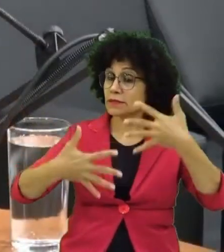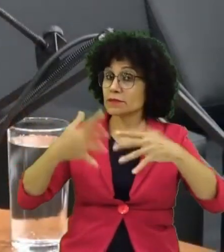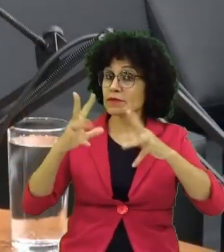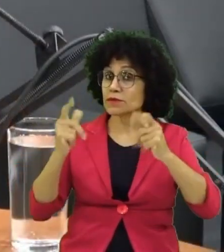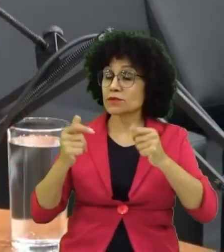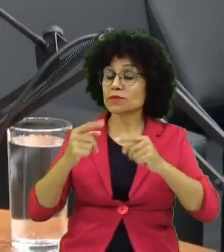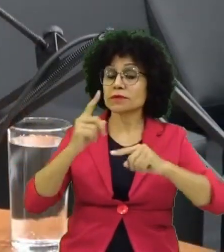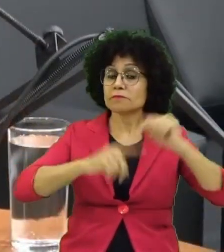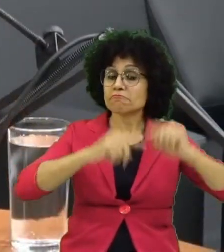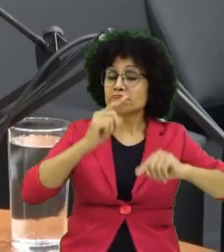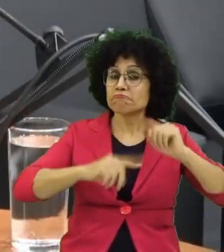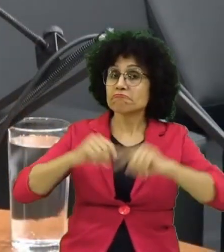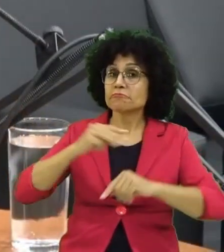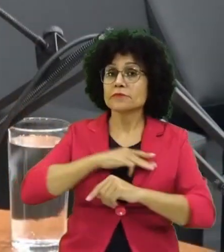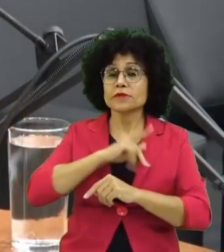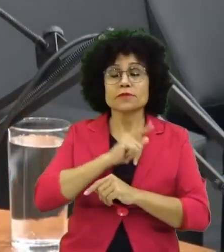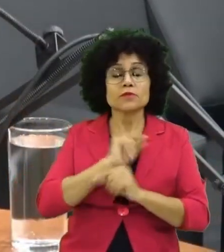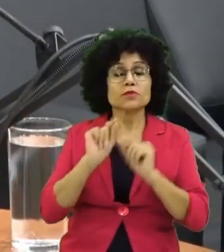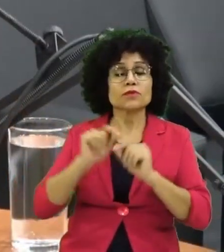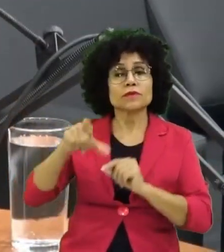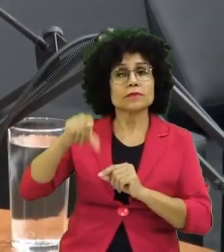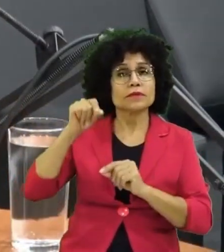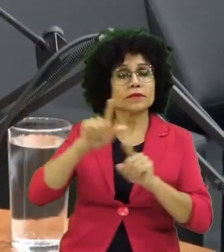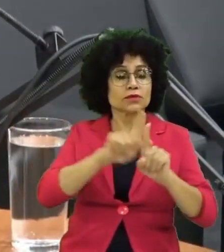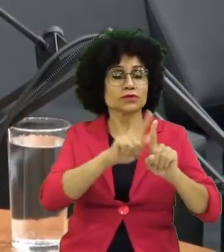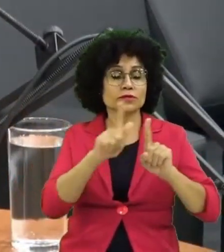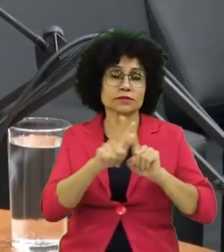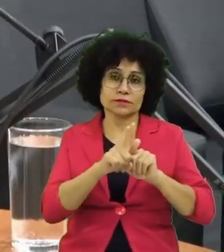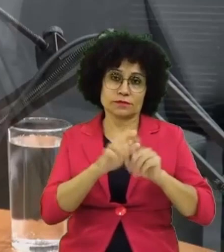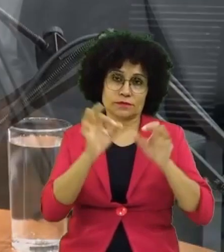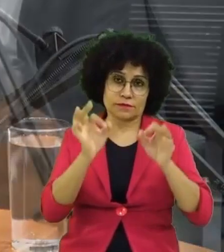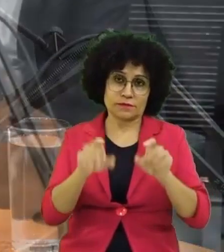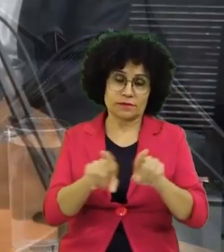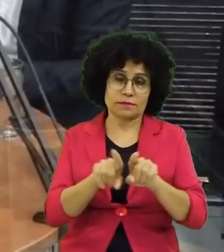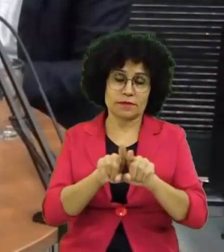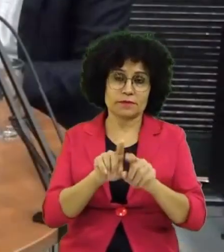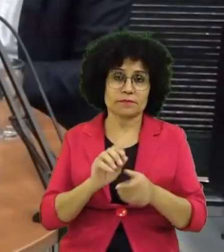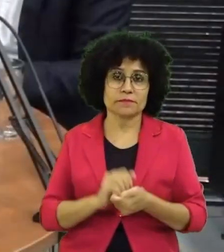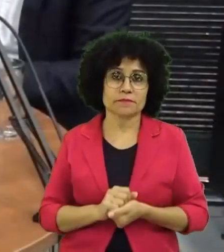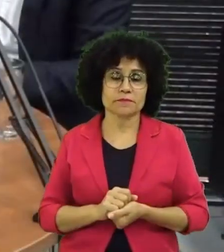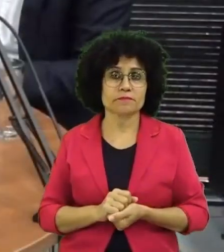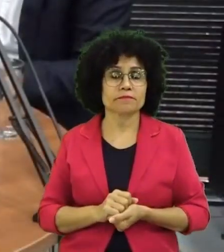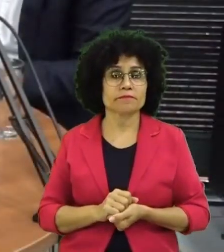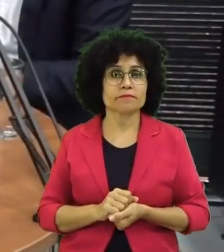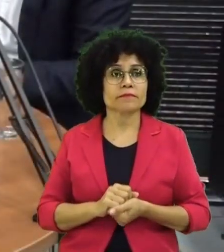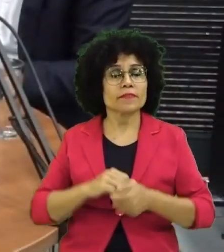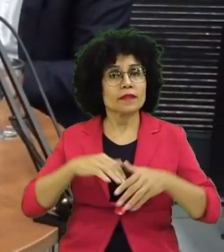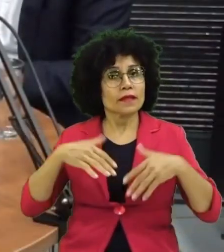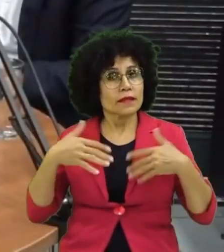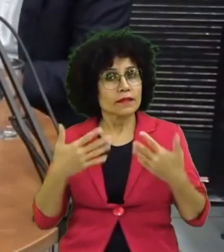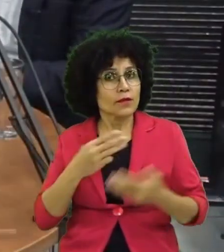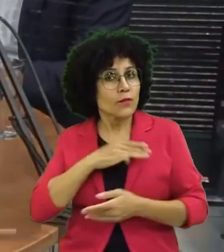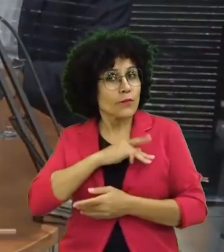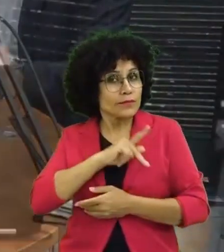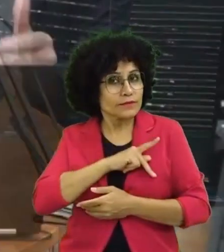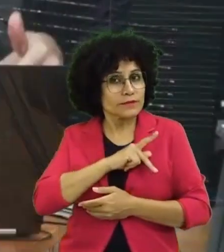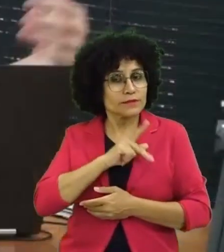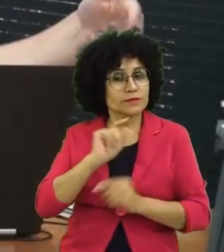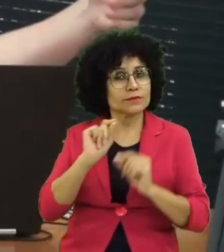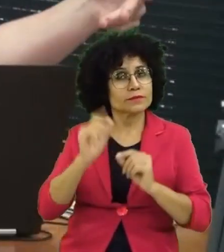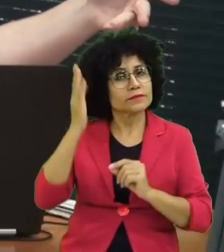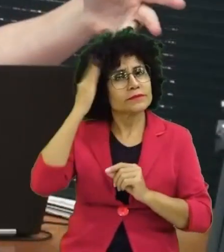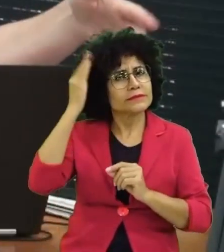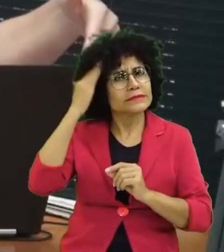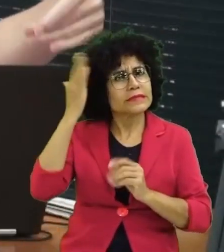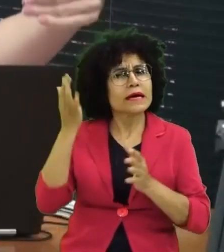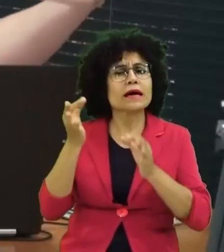o Ministério Público para a tomada de decisões. E o gestor também, né? Obviamente. E isso é muito bacana, porque aí o Ministério Público sai daquela